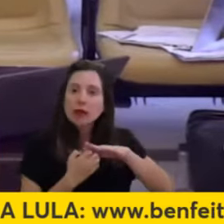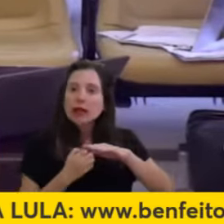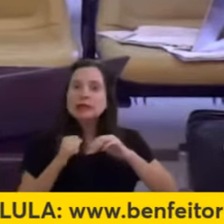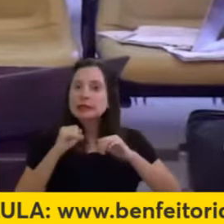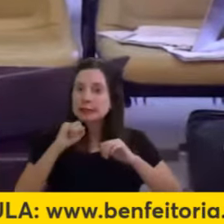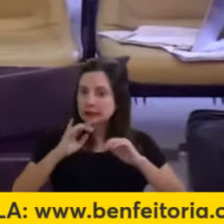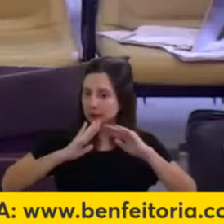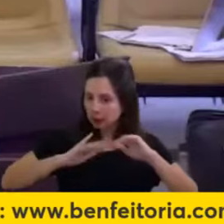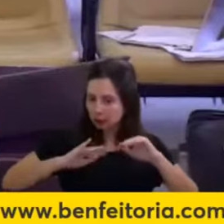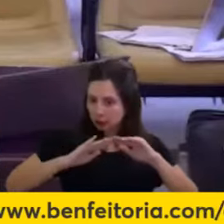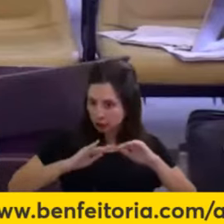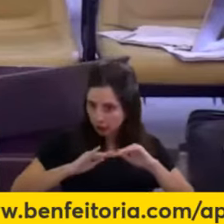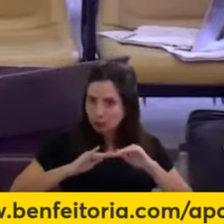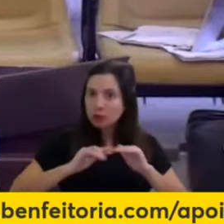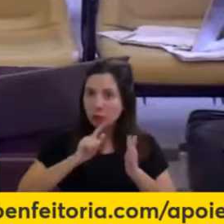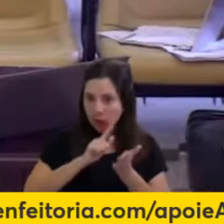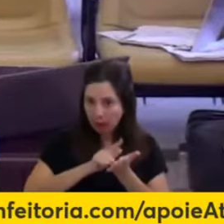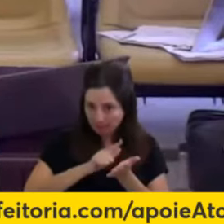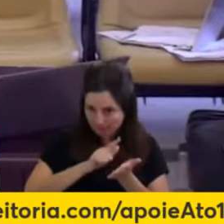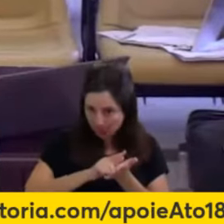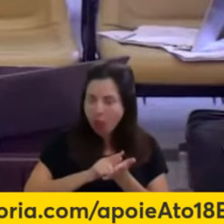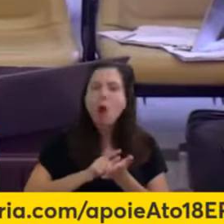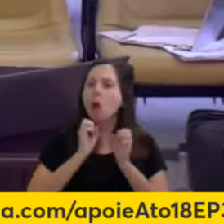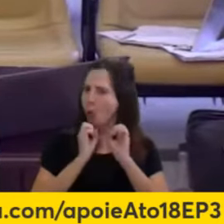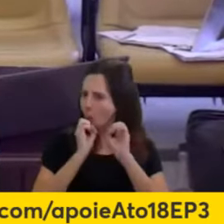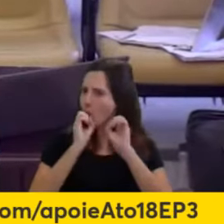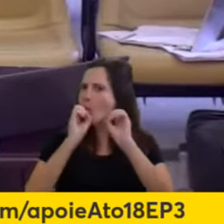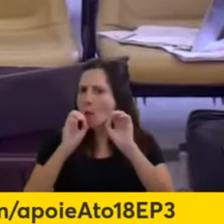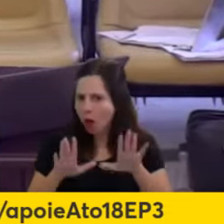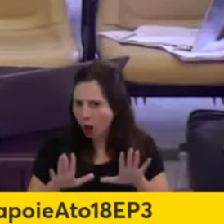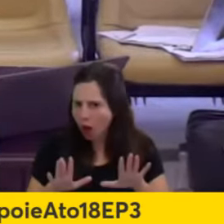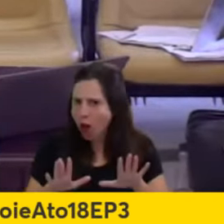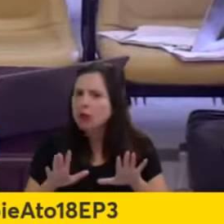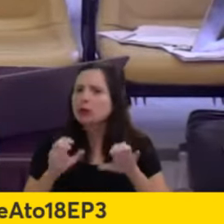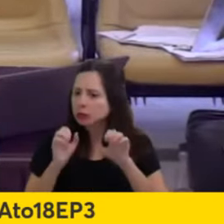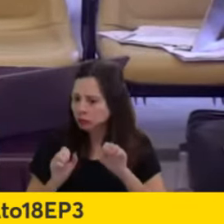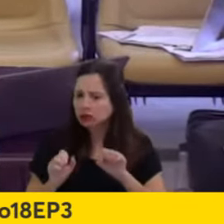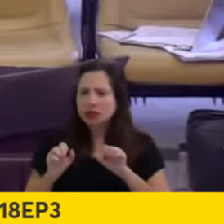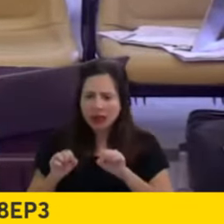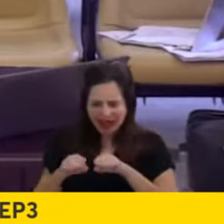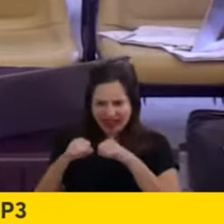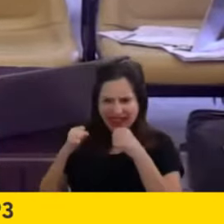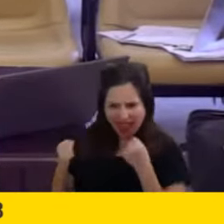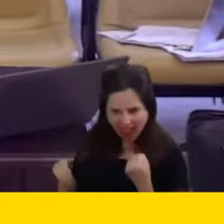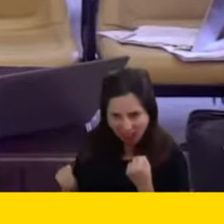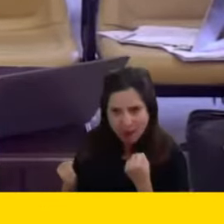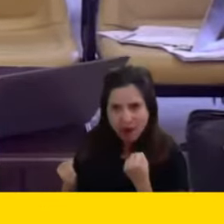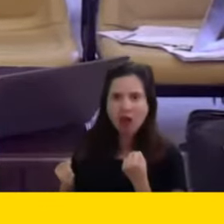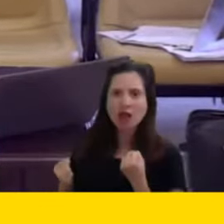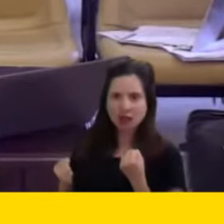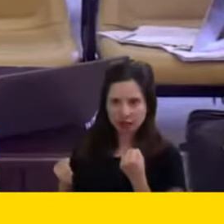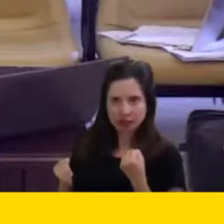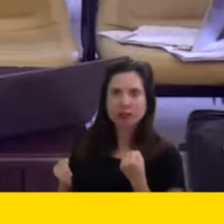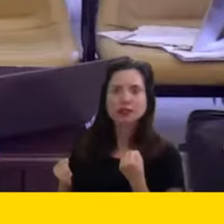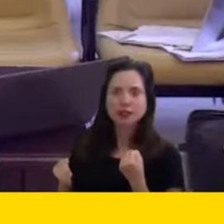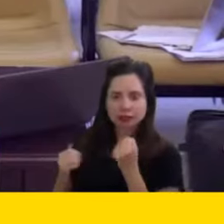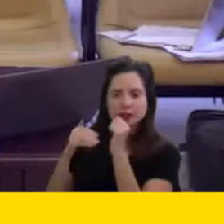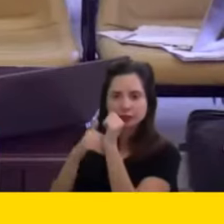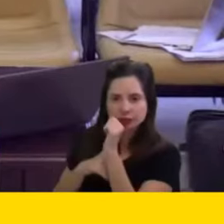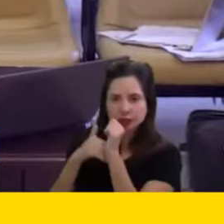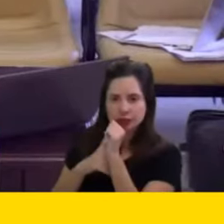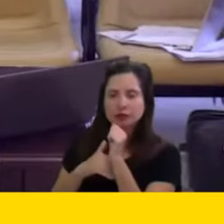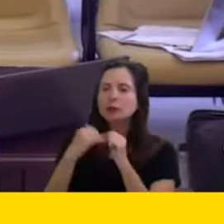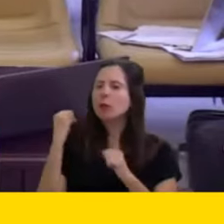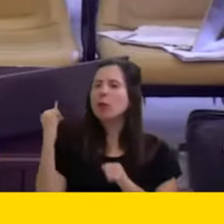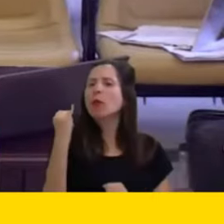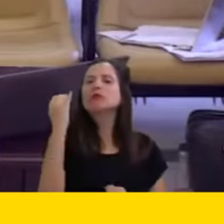sem nenhum problema em vez de pedirem quebra do sigilo Inicial podiam ter me pedido eu teria entregue Não tem nenhum problema e mais importante do que